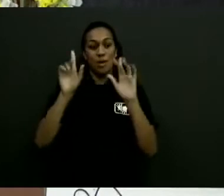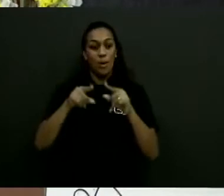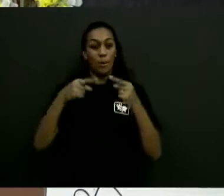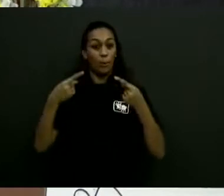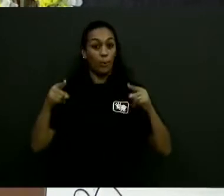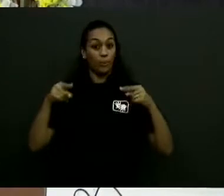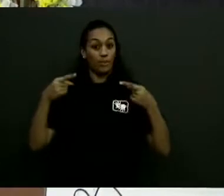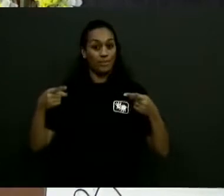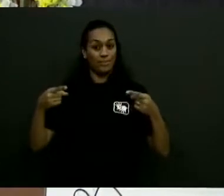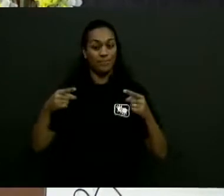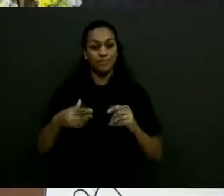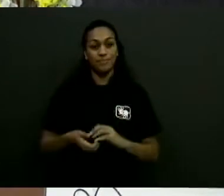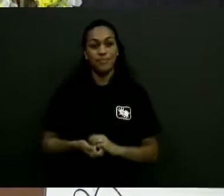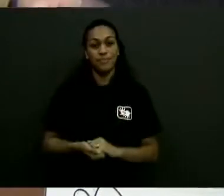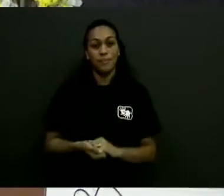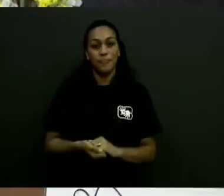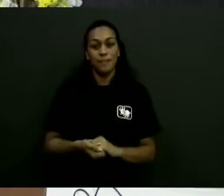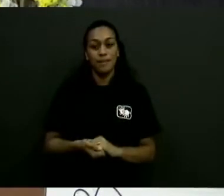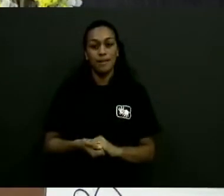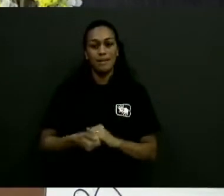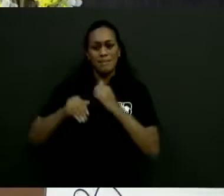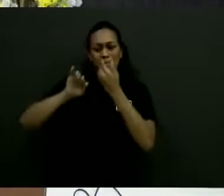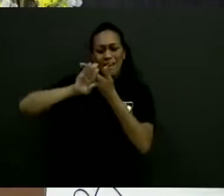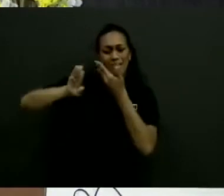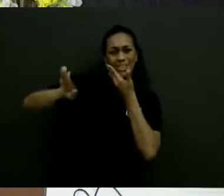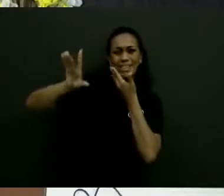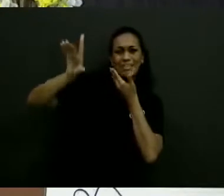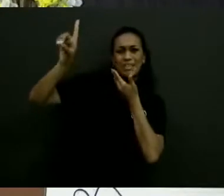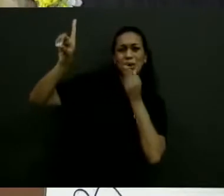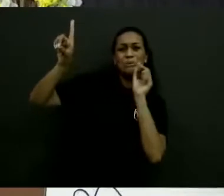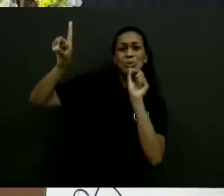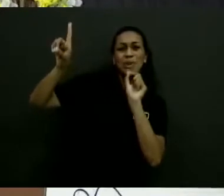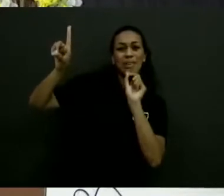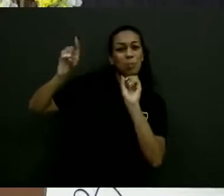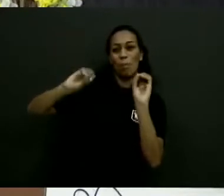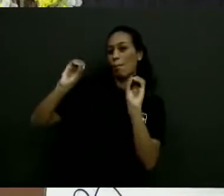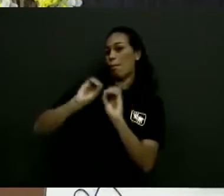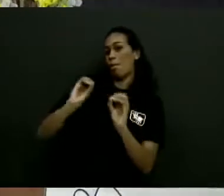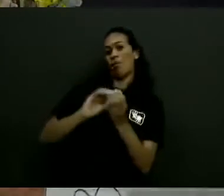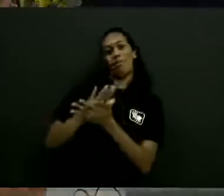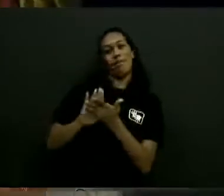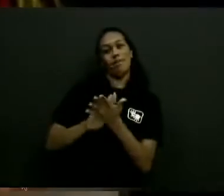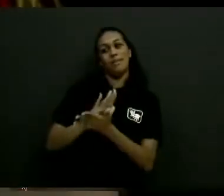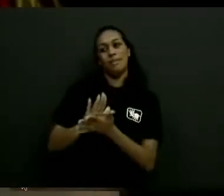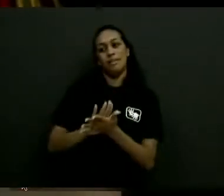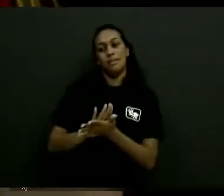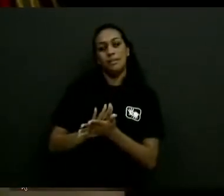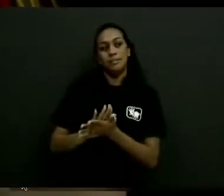louvor para a glória do Senhor. Nada vai me separar do amor de Deus. Vamos lá.